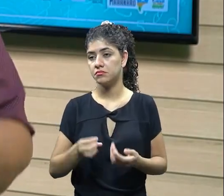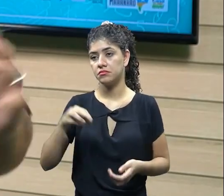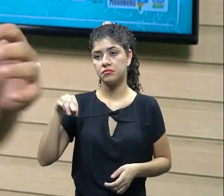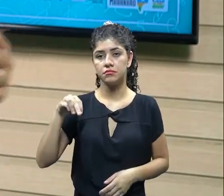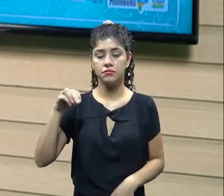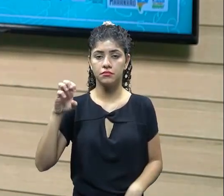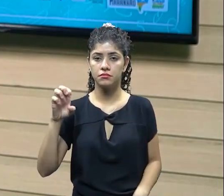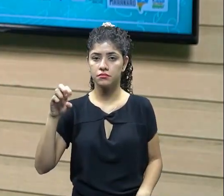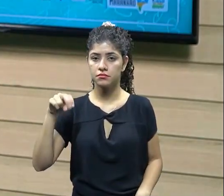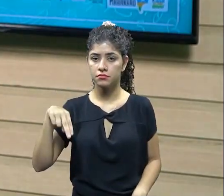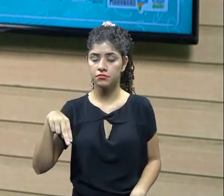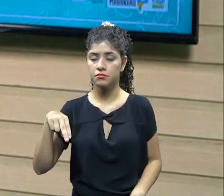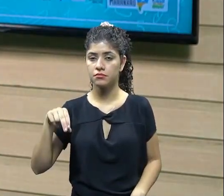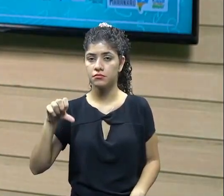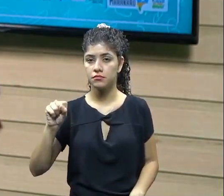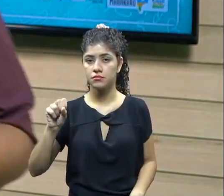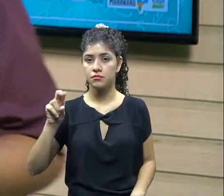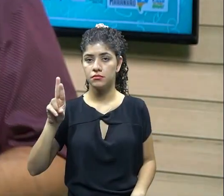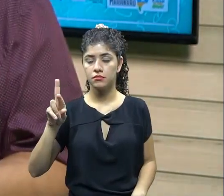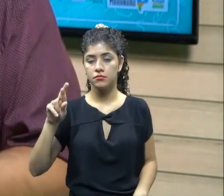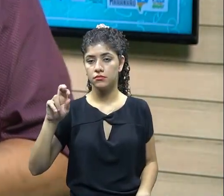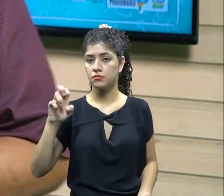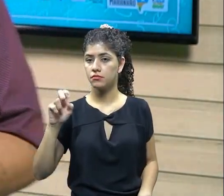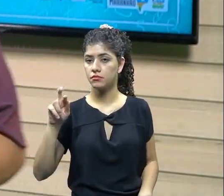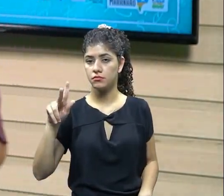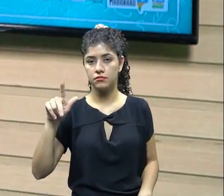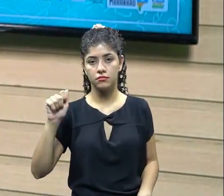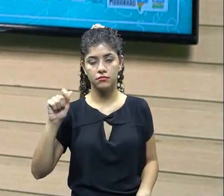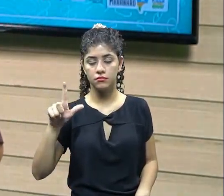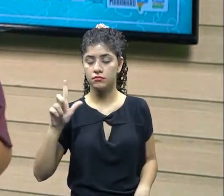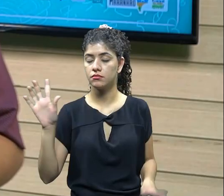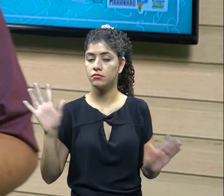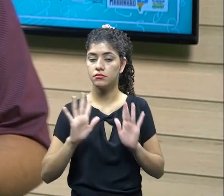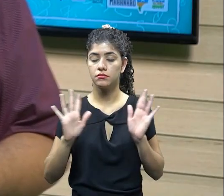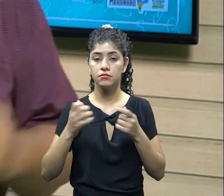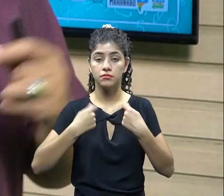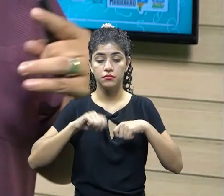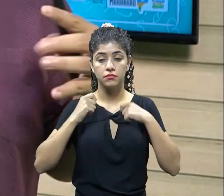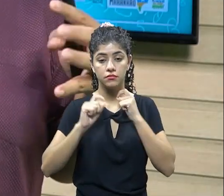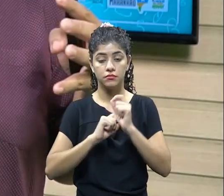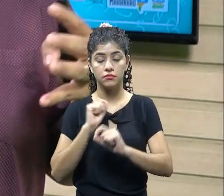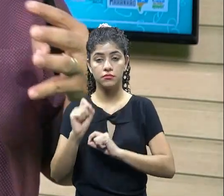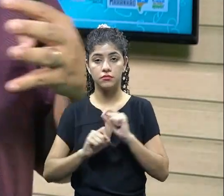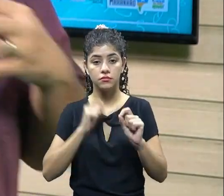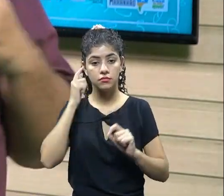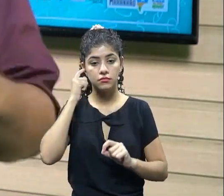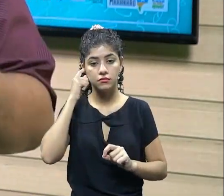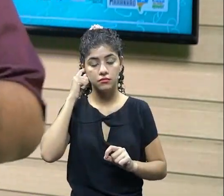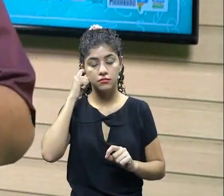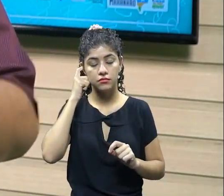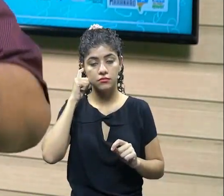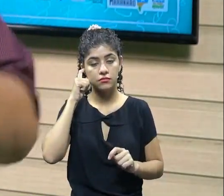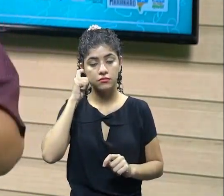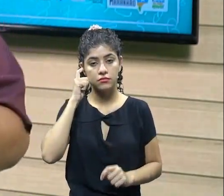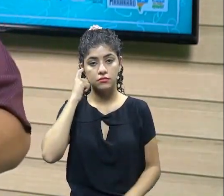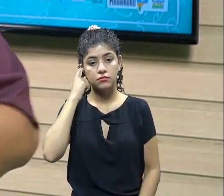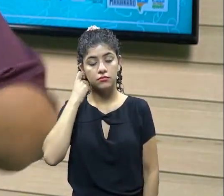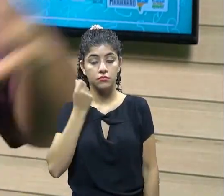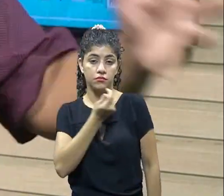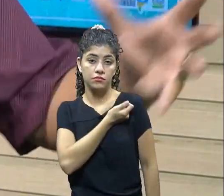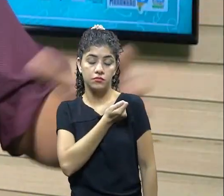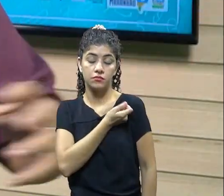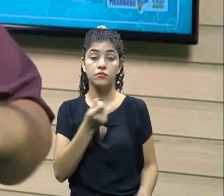tá ok? Isso não é quantitativo. Eu preciso determinar uma coisa, um número, quer dizer,